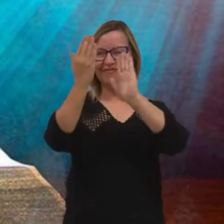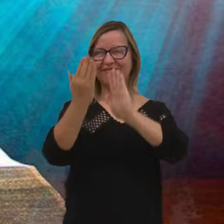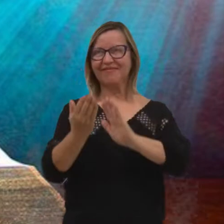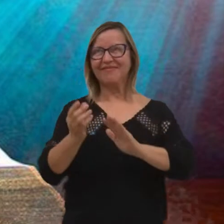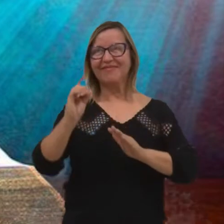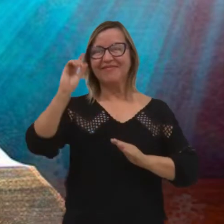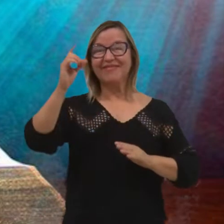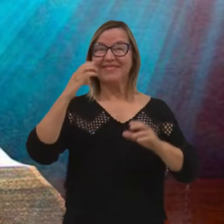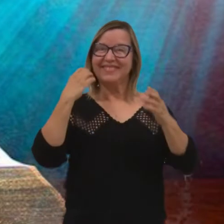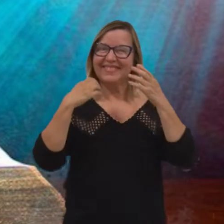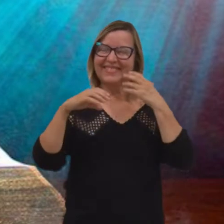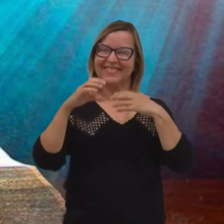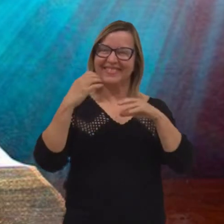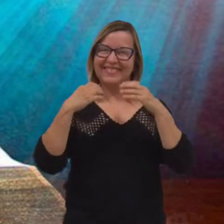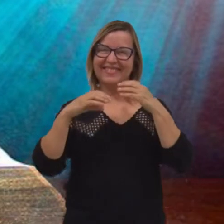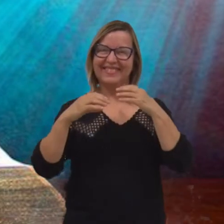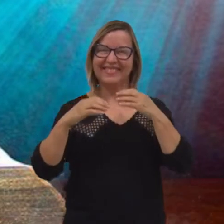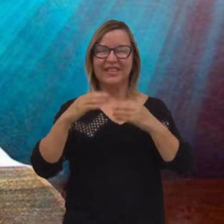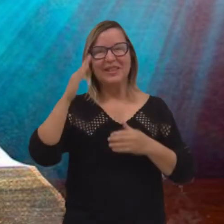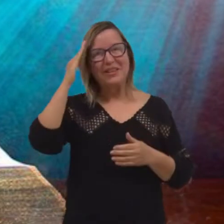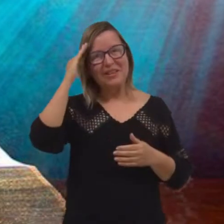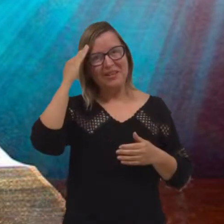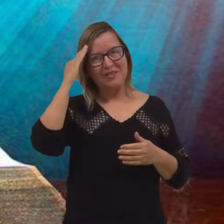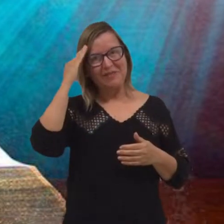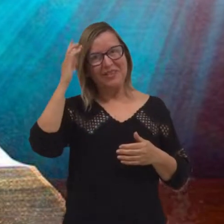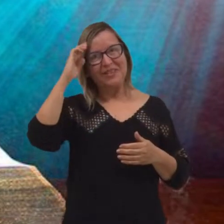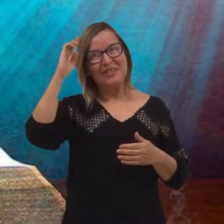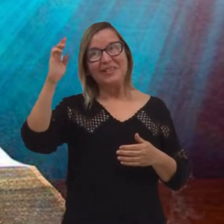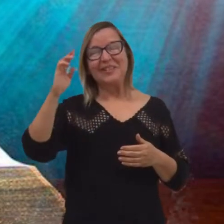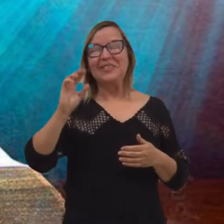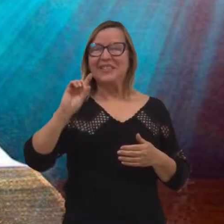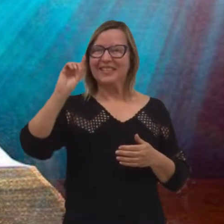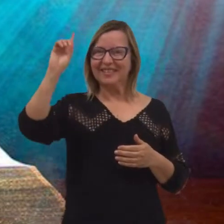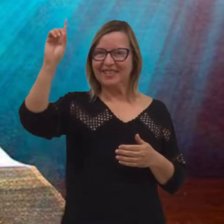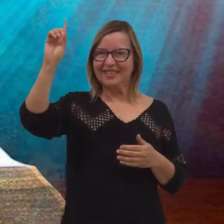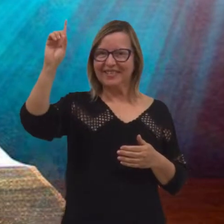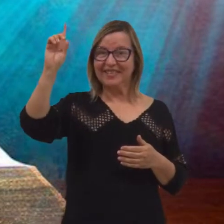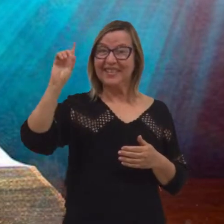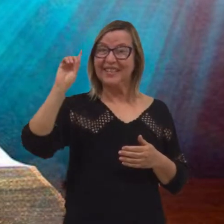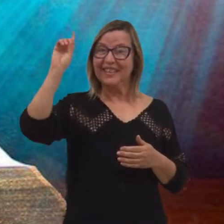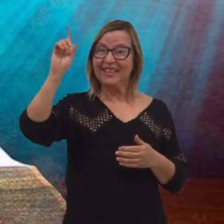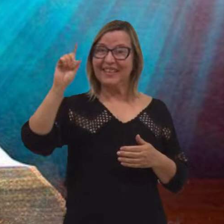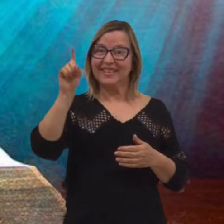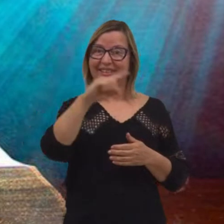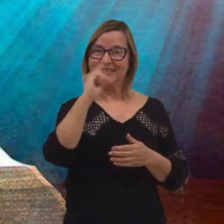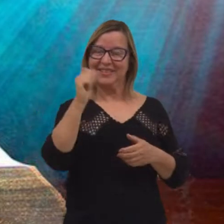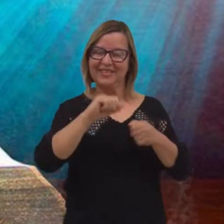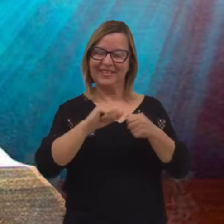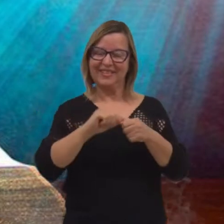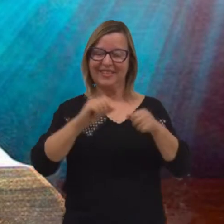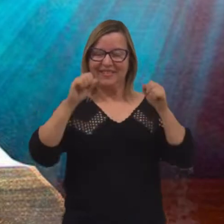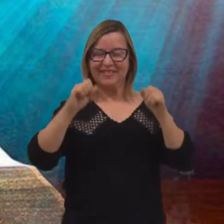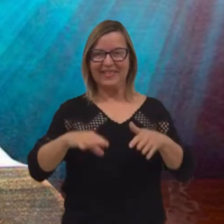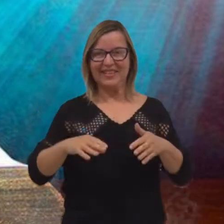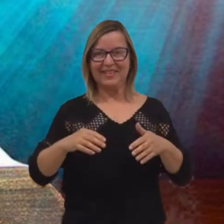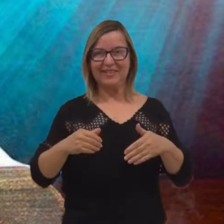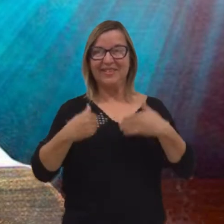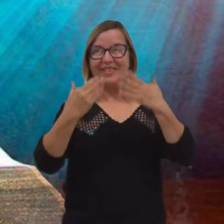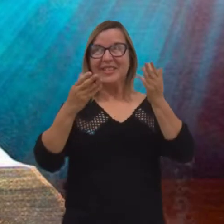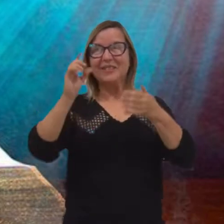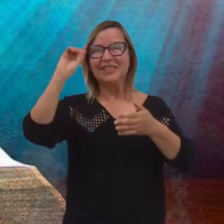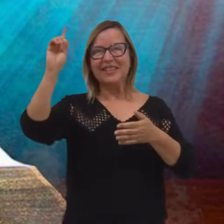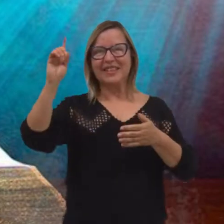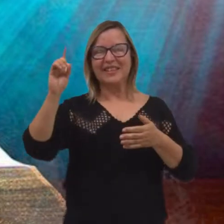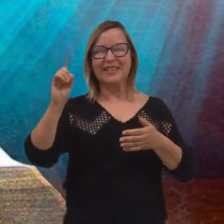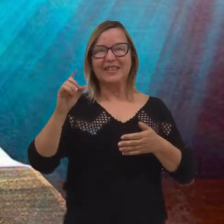diante dele com cântico. Sabei que o Senhor é Deus. Foi ele quem nos fez e dele somos.